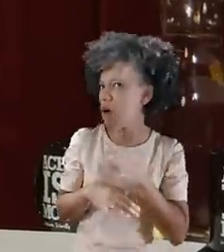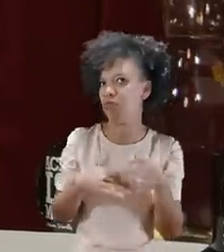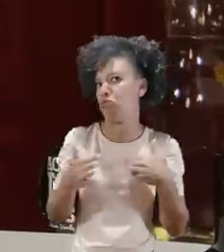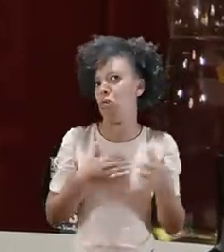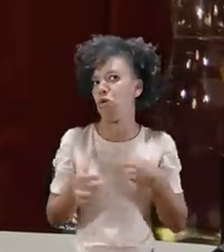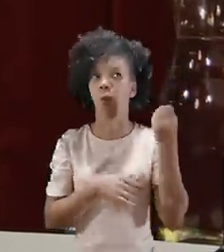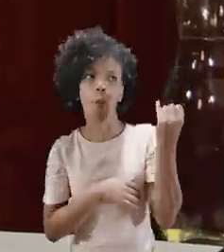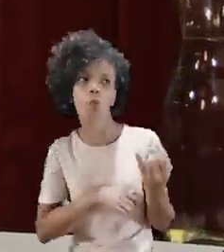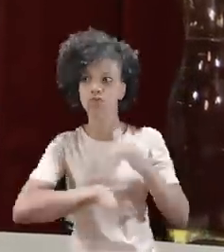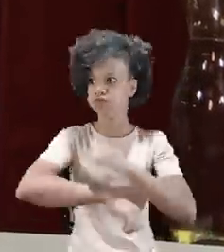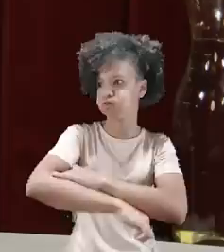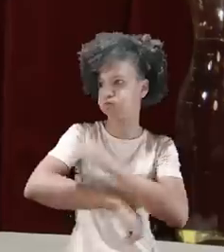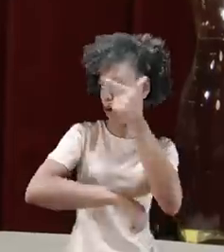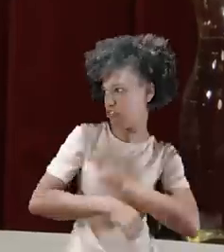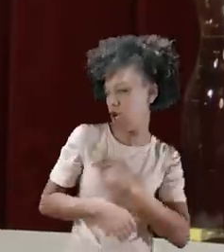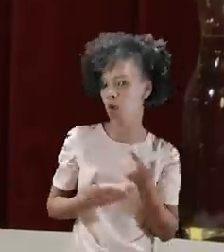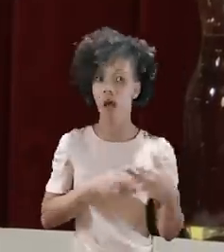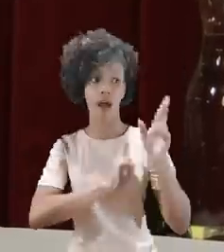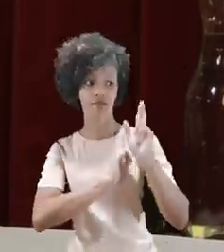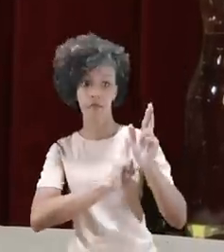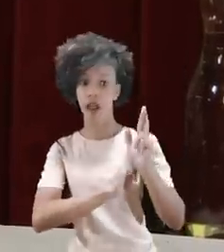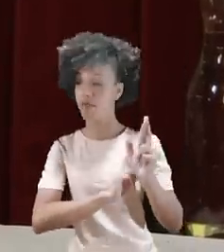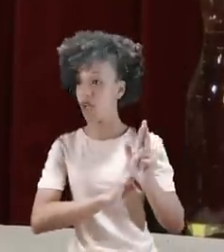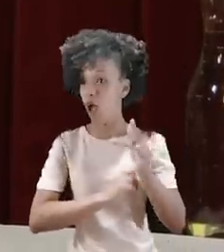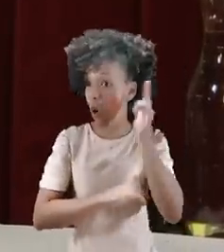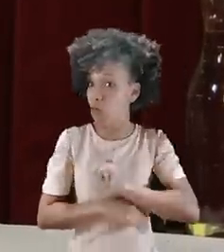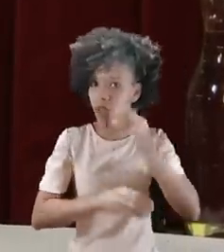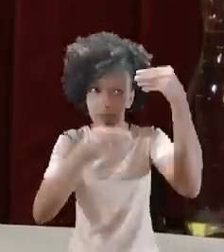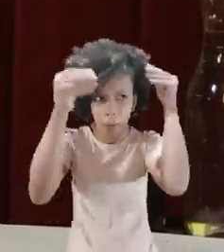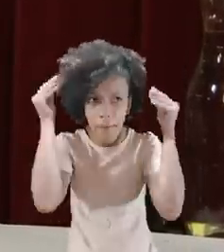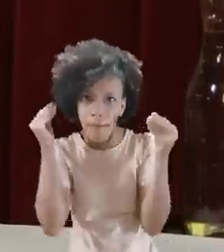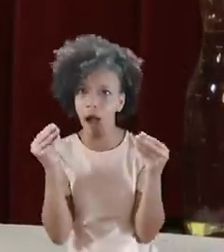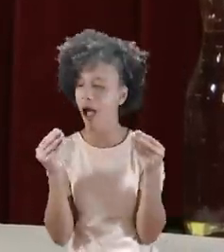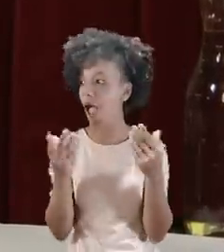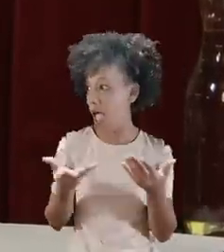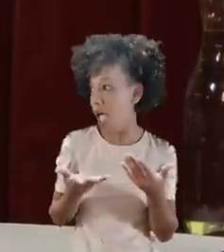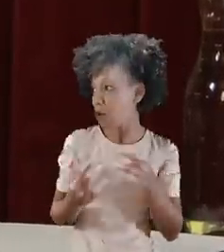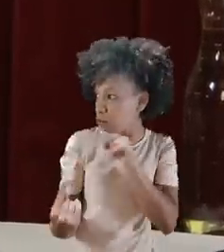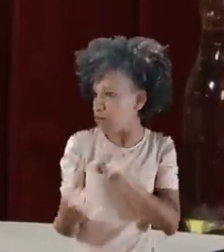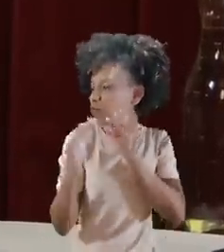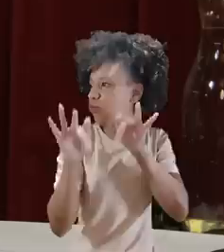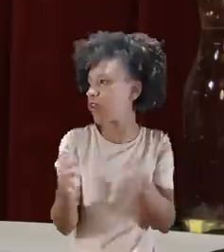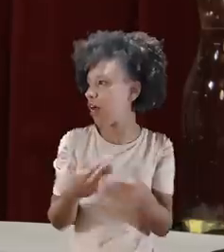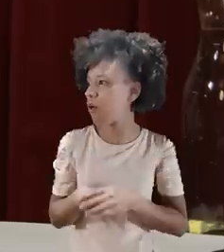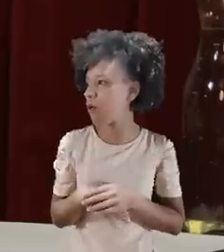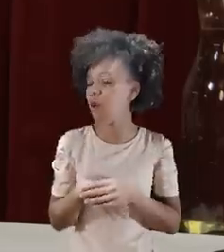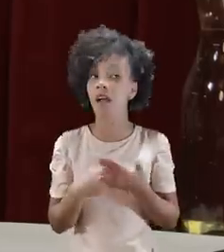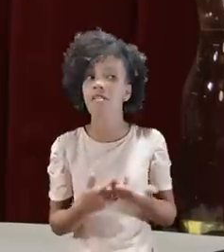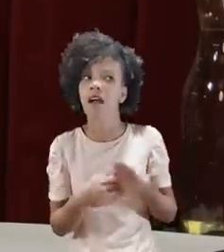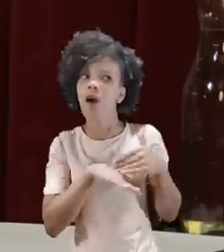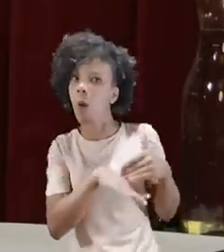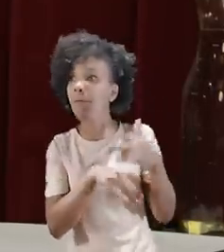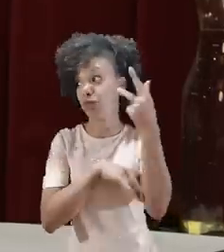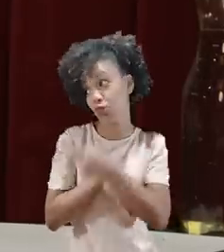importa se ele é gordo se ele é magro se ele é feito para Esperança dele é onde ele consegue mexer essa que a conclusão E aí